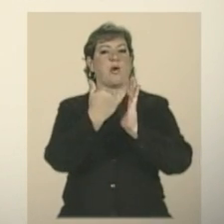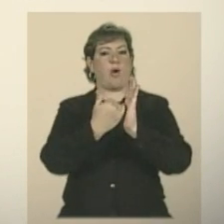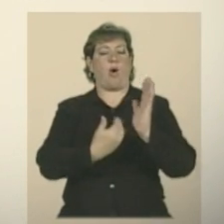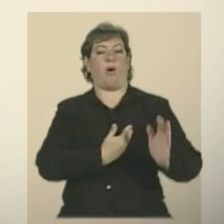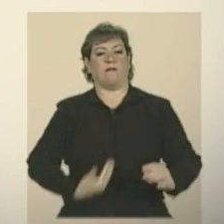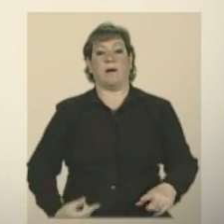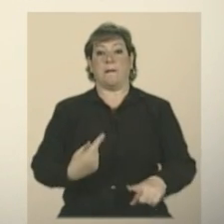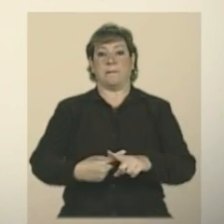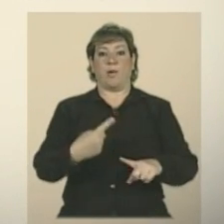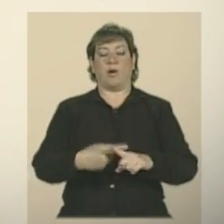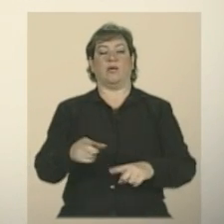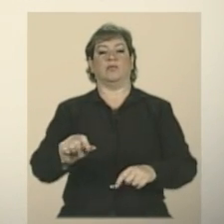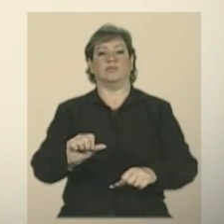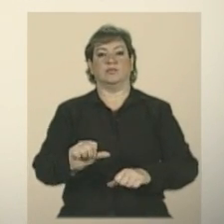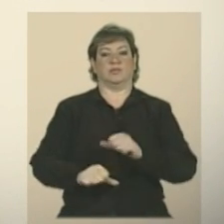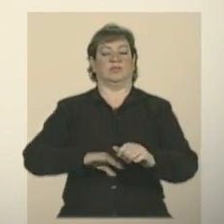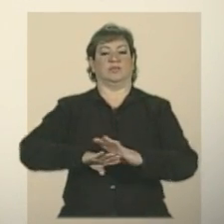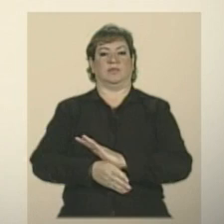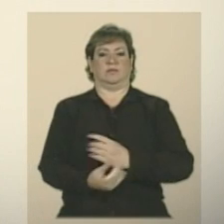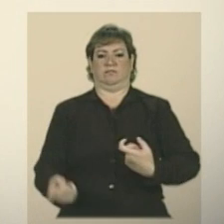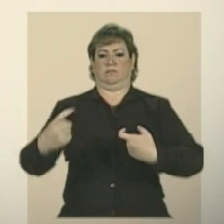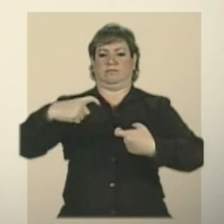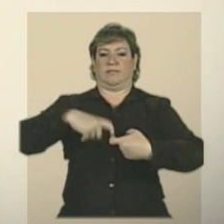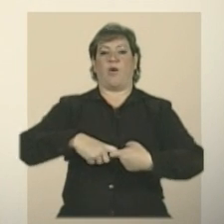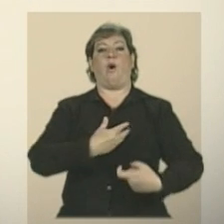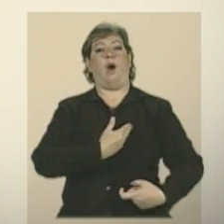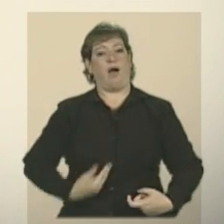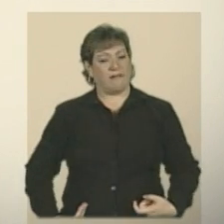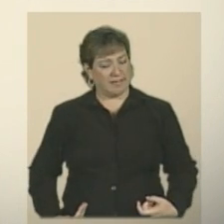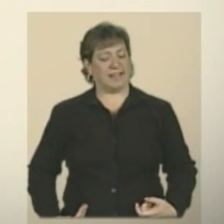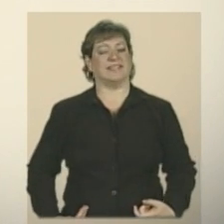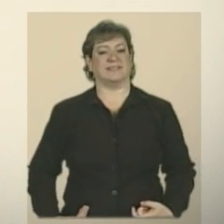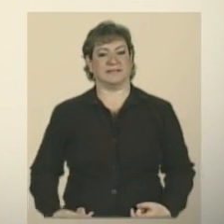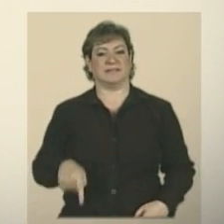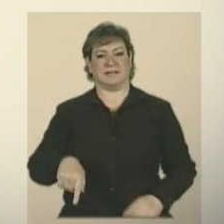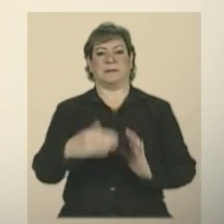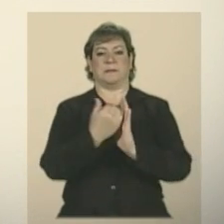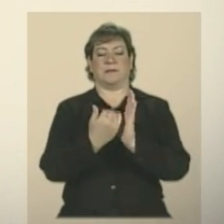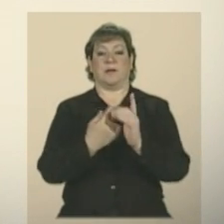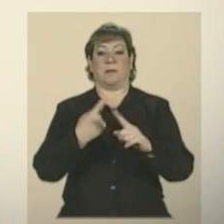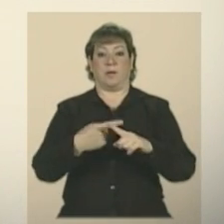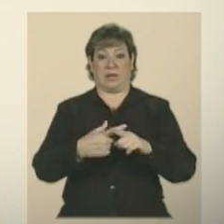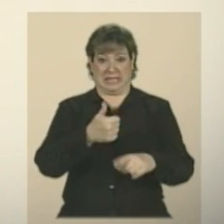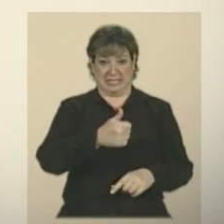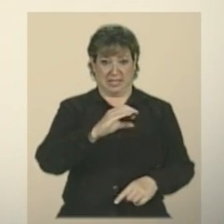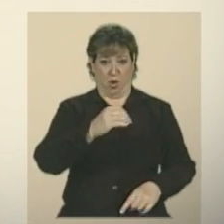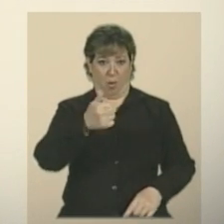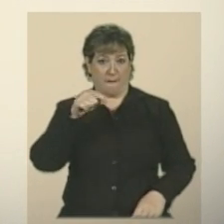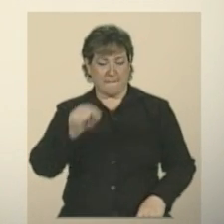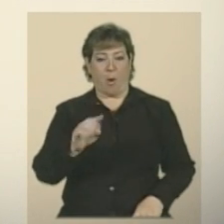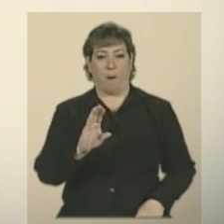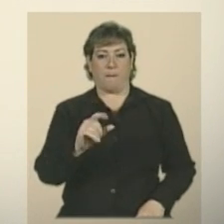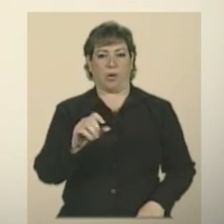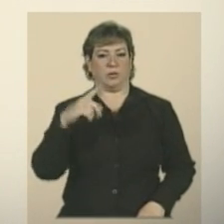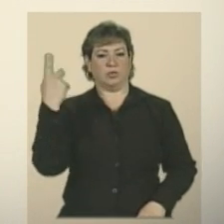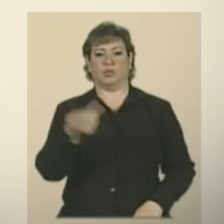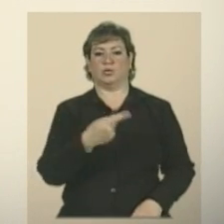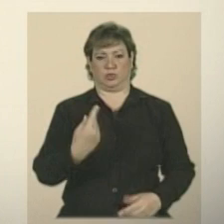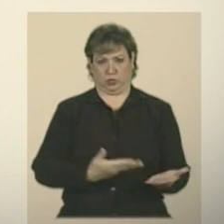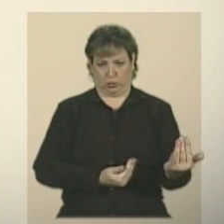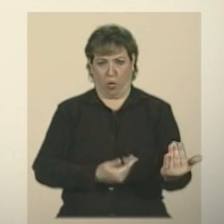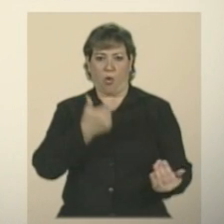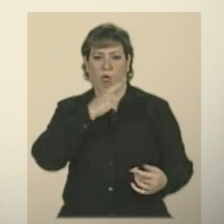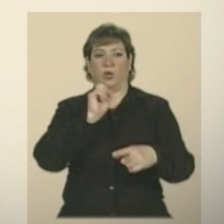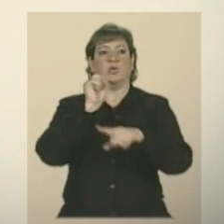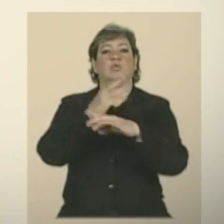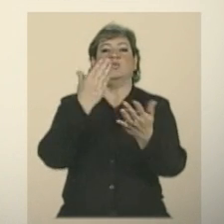e se transformaram em grandes parceiros do governo neste programa. das 101 mil bolsas para os jovens estudarem